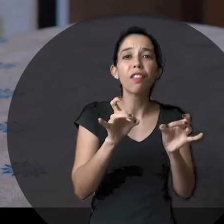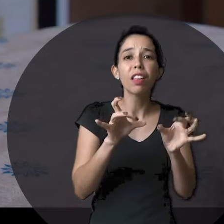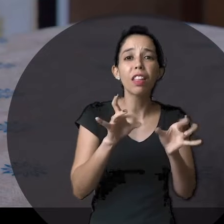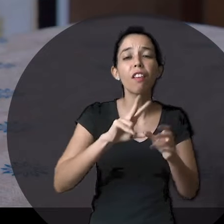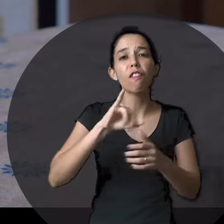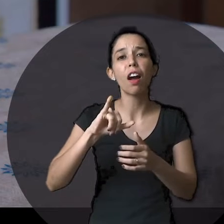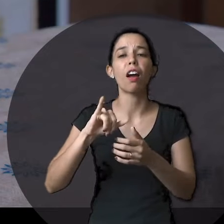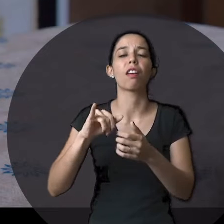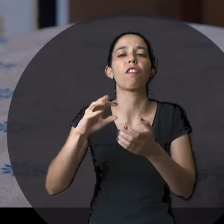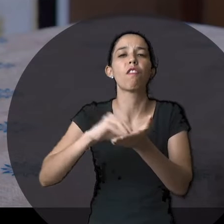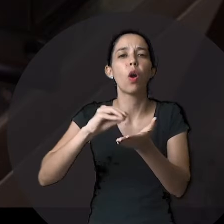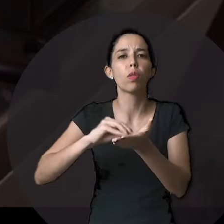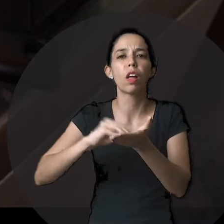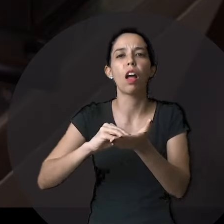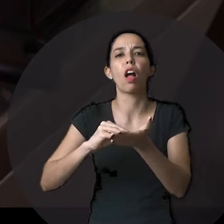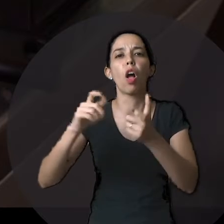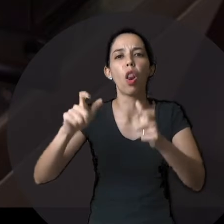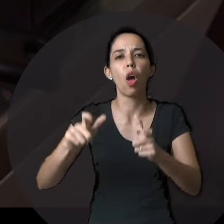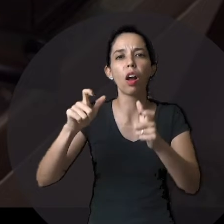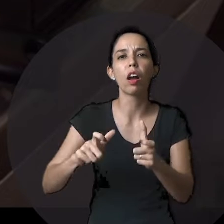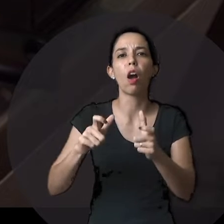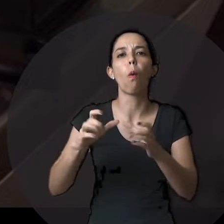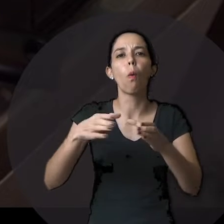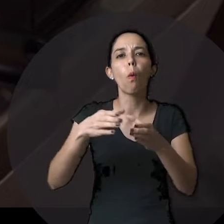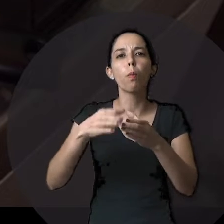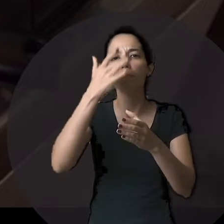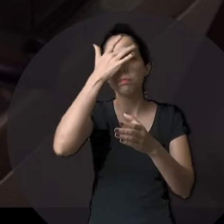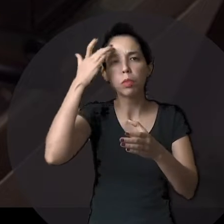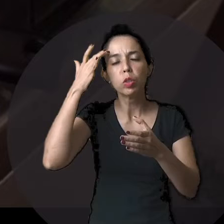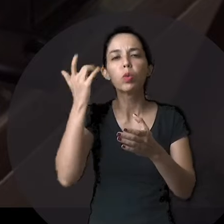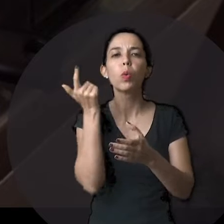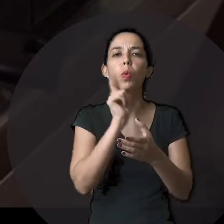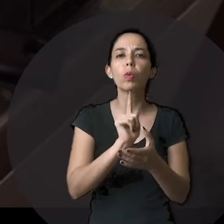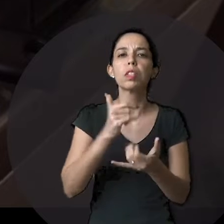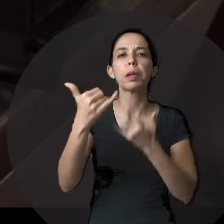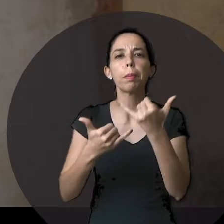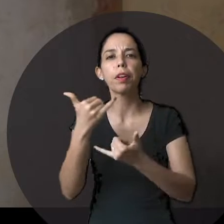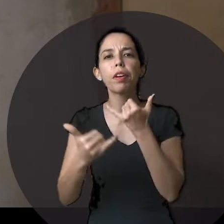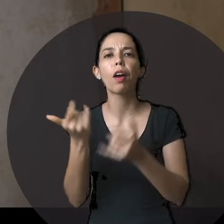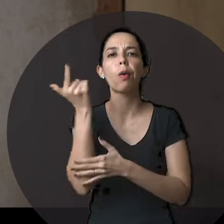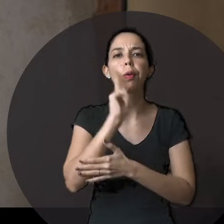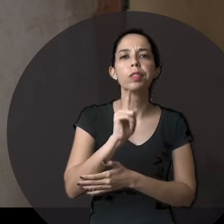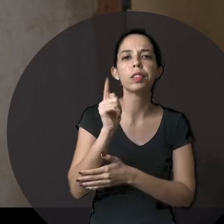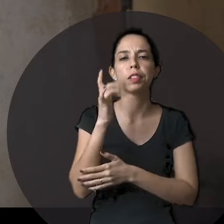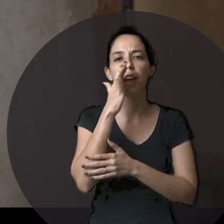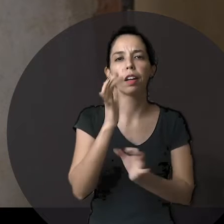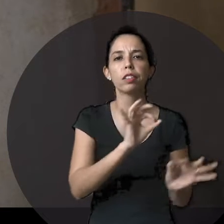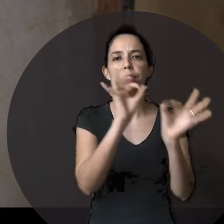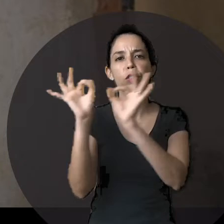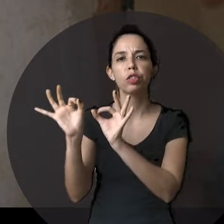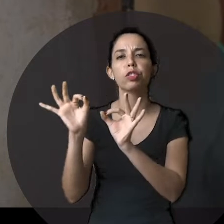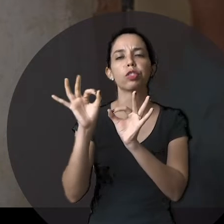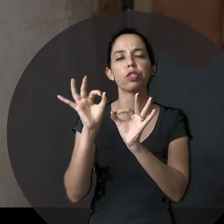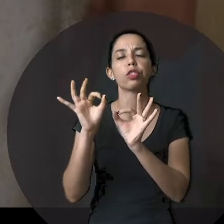moradores correm o risco de ficar sem a área de lazer. O terreno é particular e o dono resolveu colocá-lo à venda. Uma